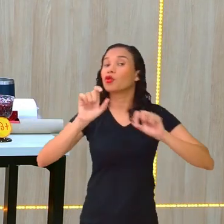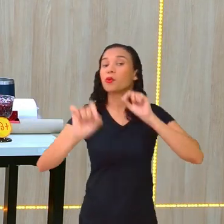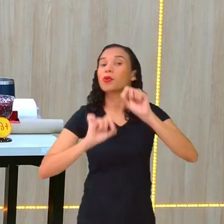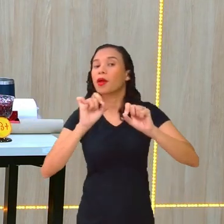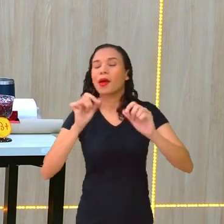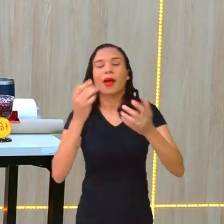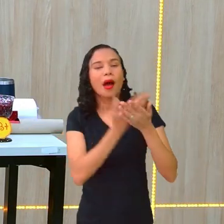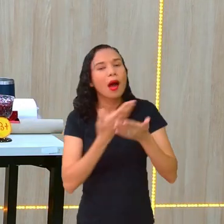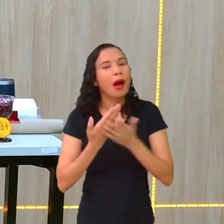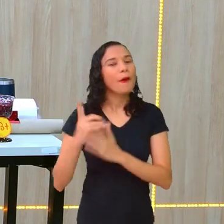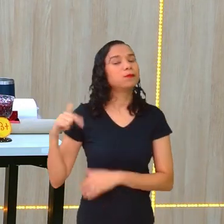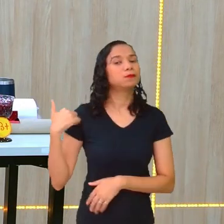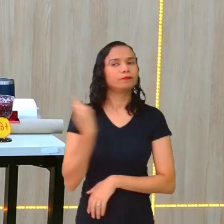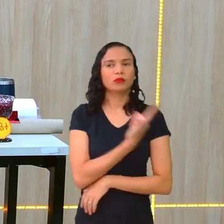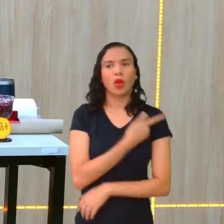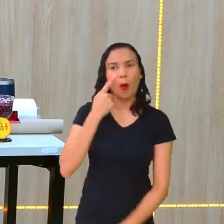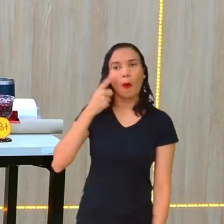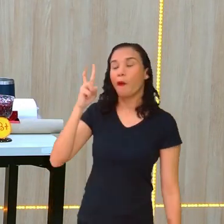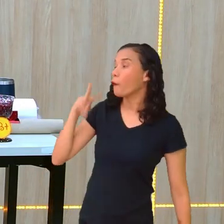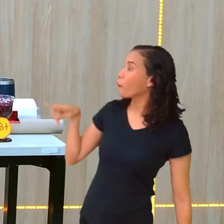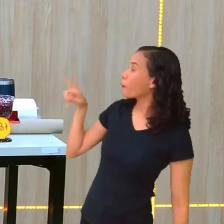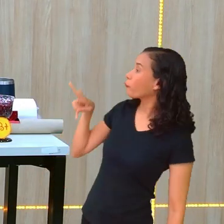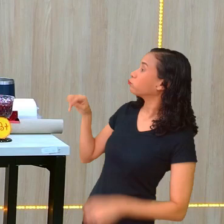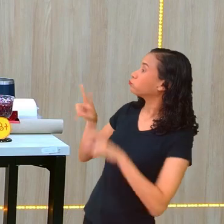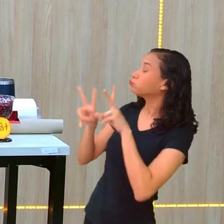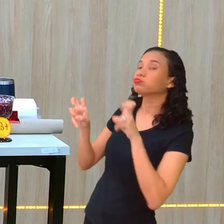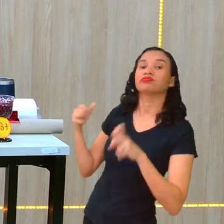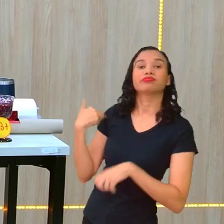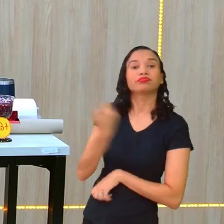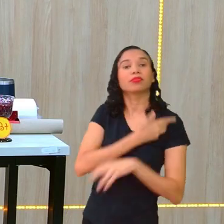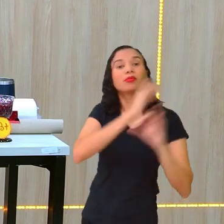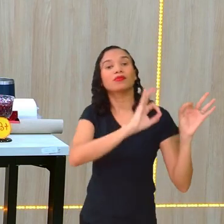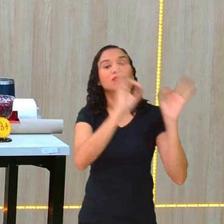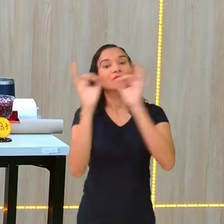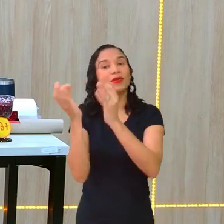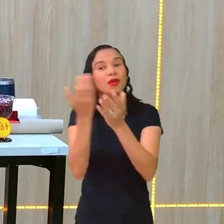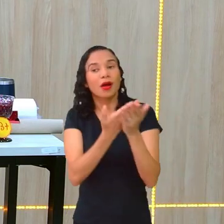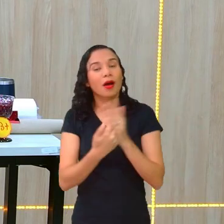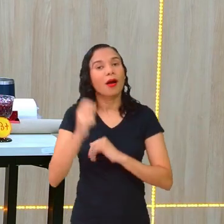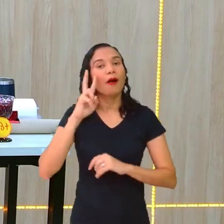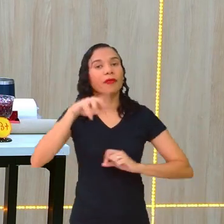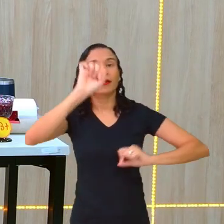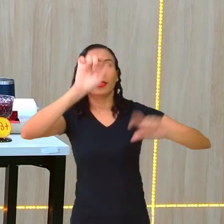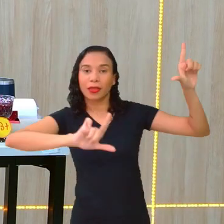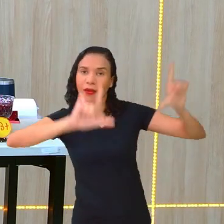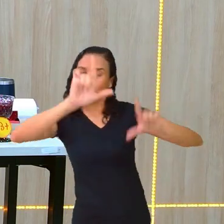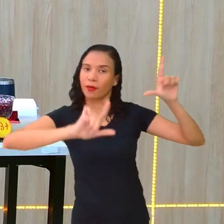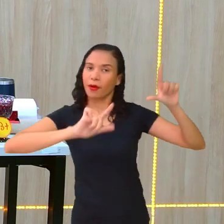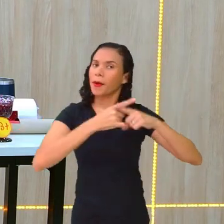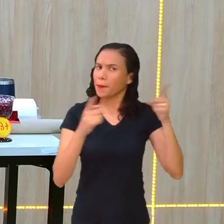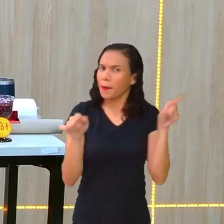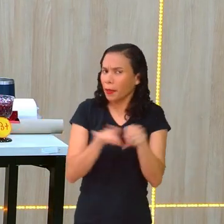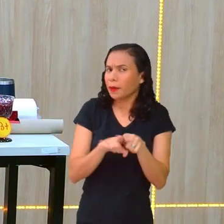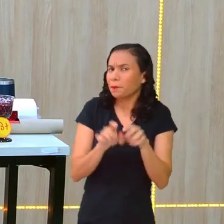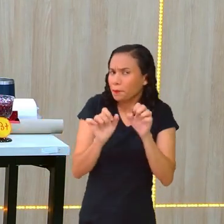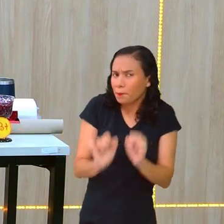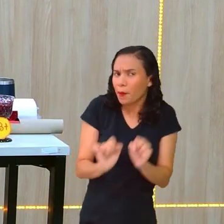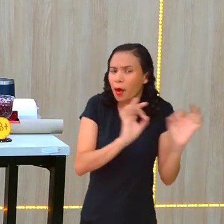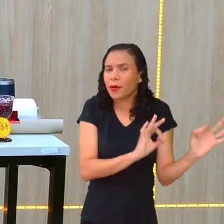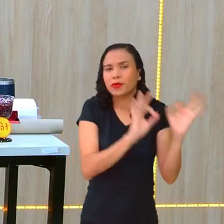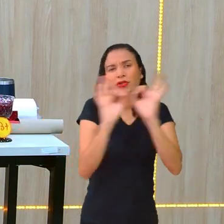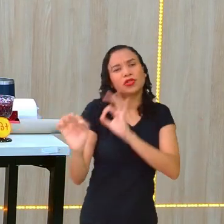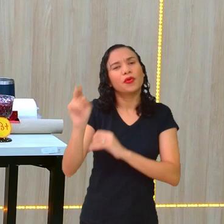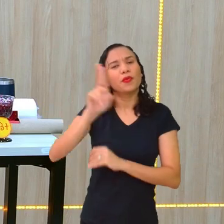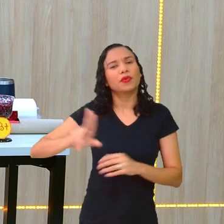nossas aulas, pessoal. Vejam aí, não é a questão de assistir às nossas aulas pela TV. Mas vocês também podem assistir